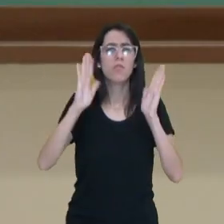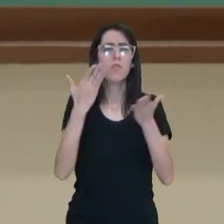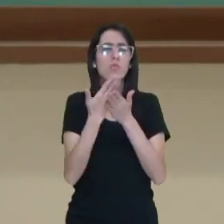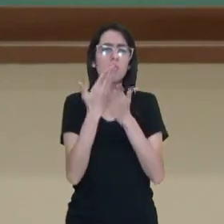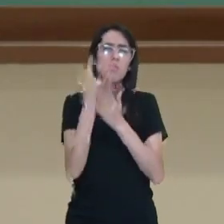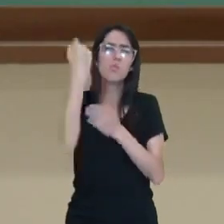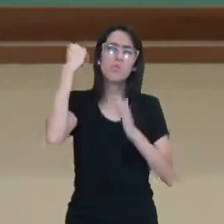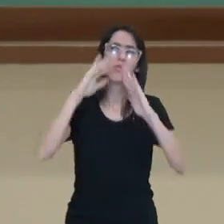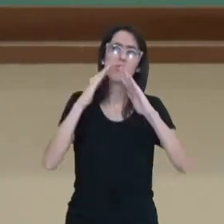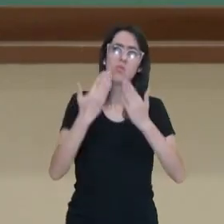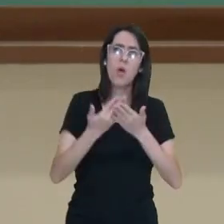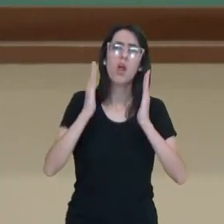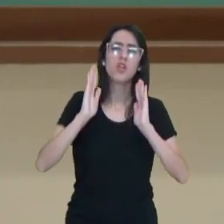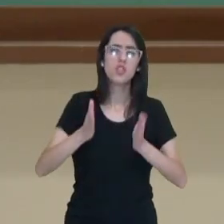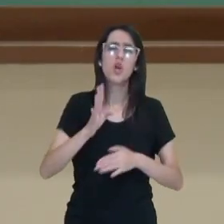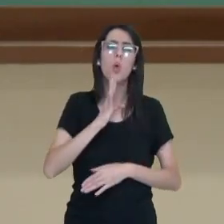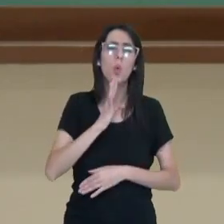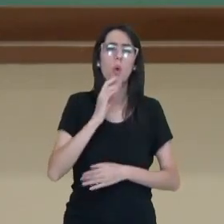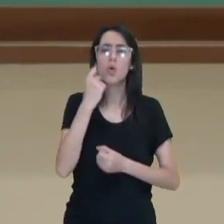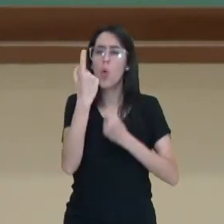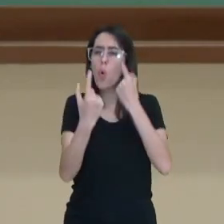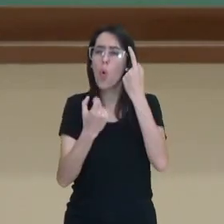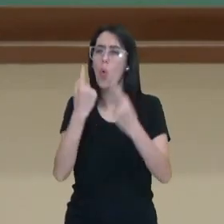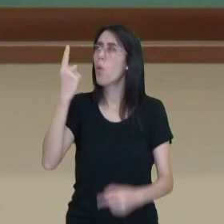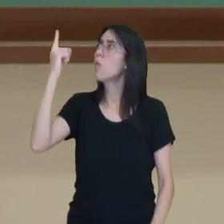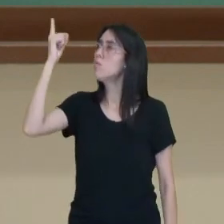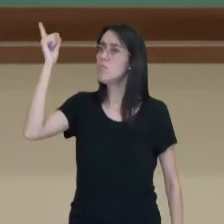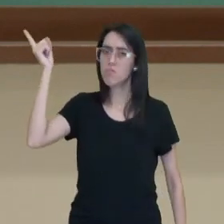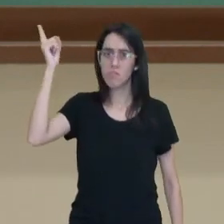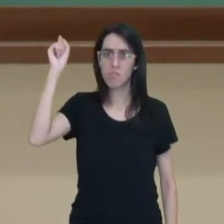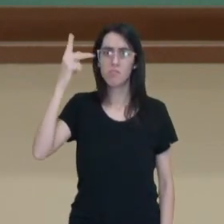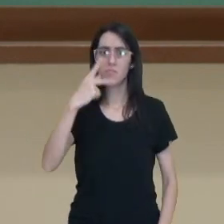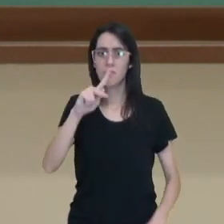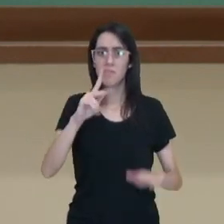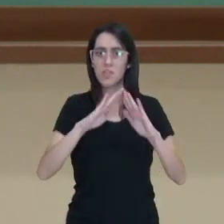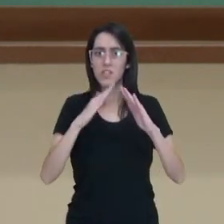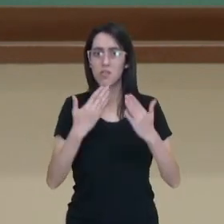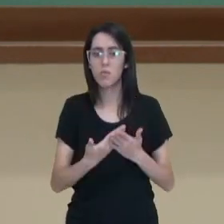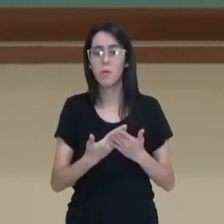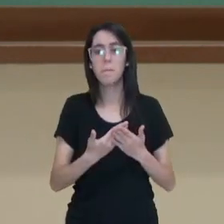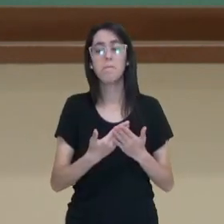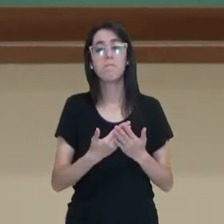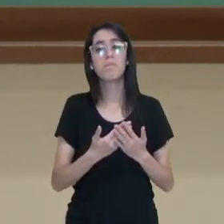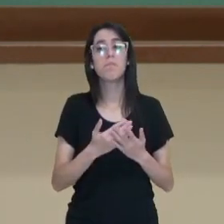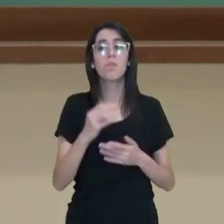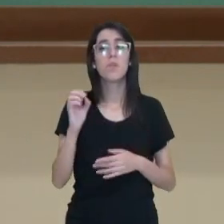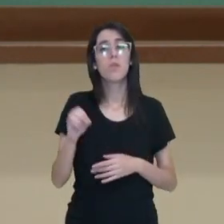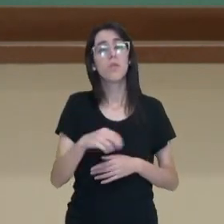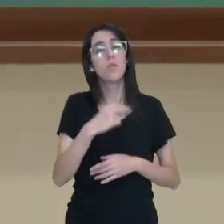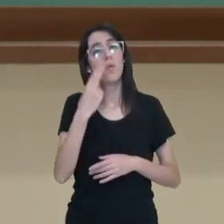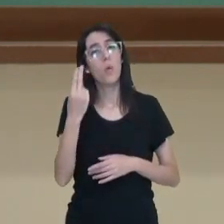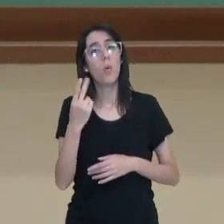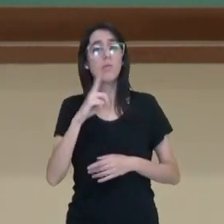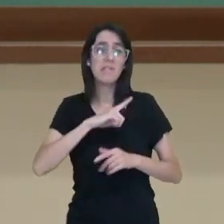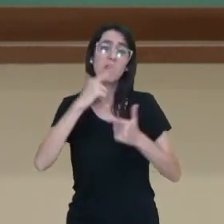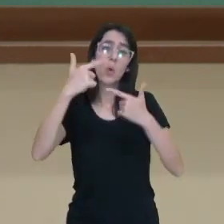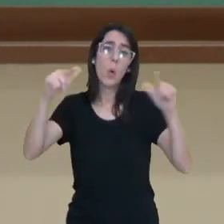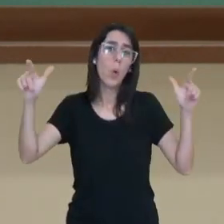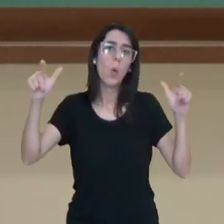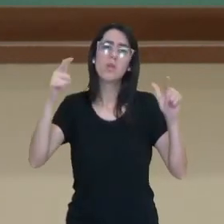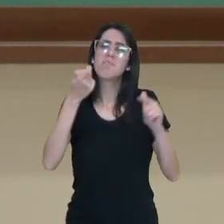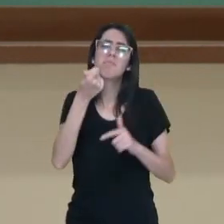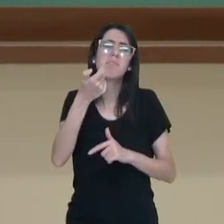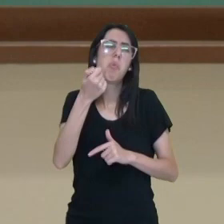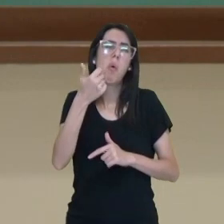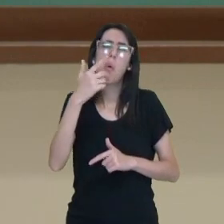momento no colégio, né, no ensino fundamental, ou mesmo já no primeiro ano do ensino médio. Outras não são tão comuns, por